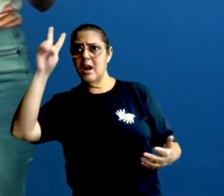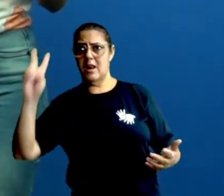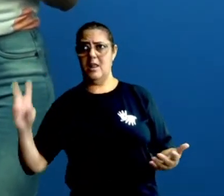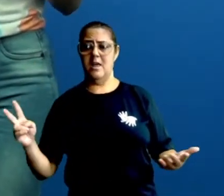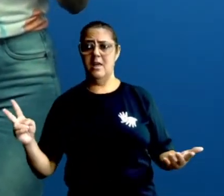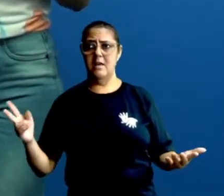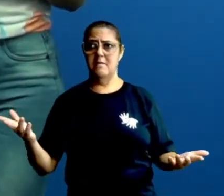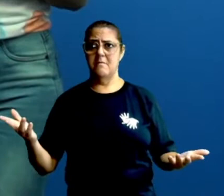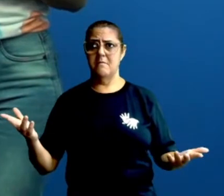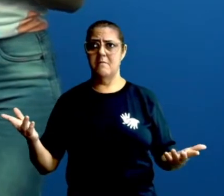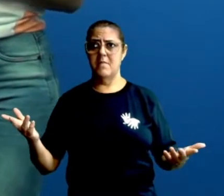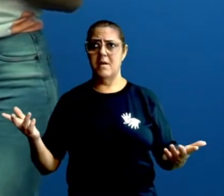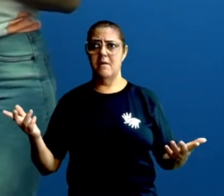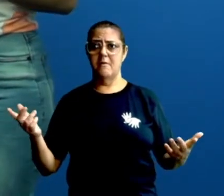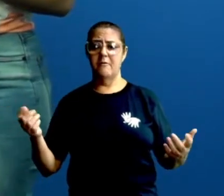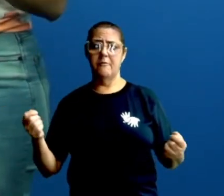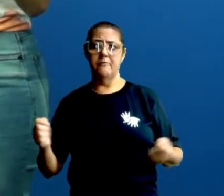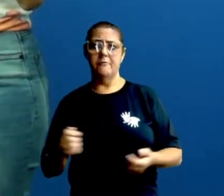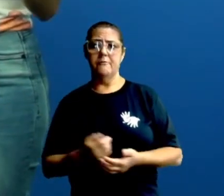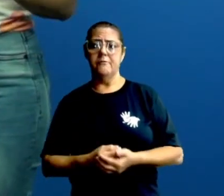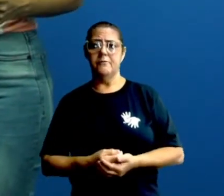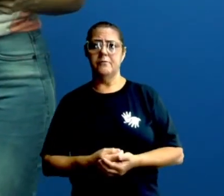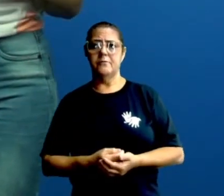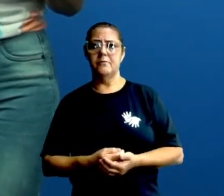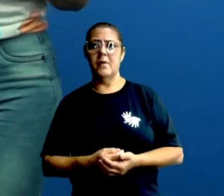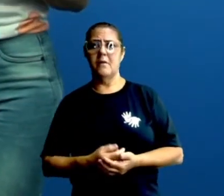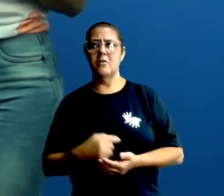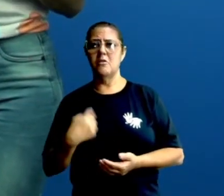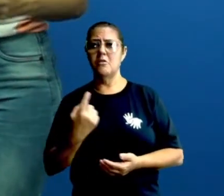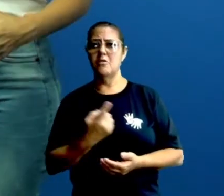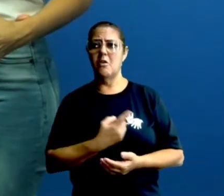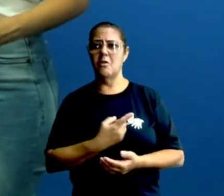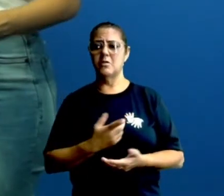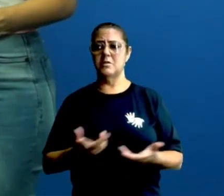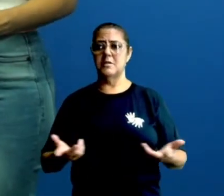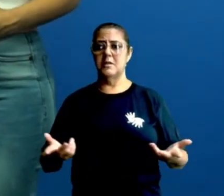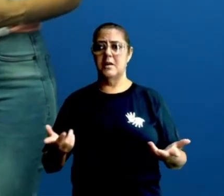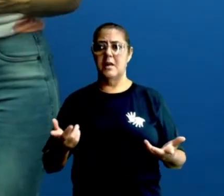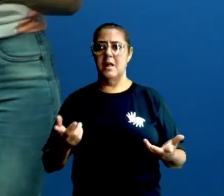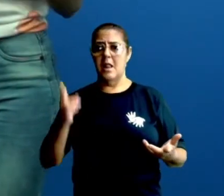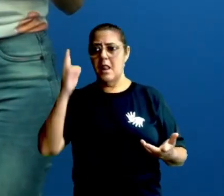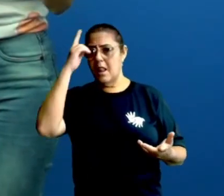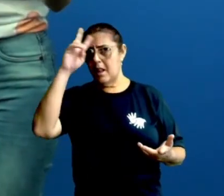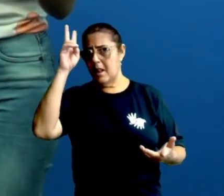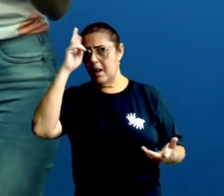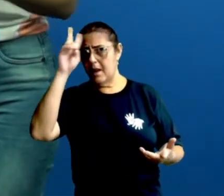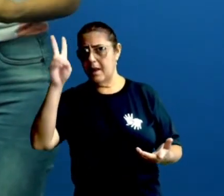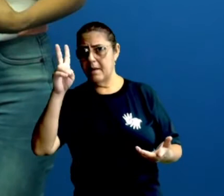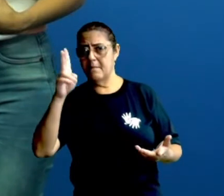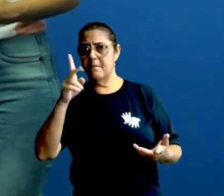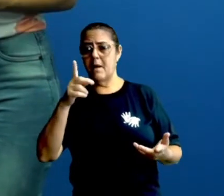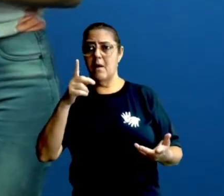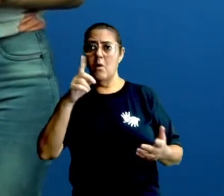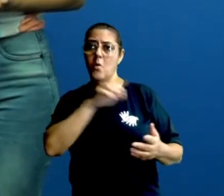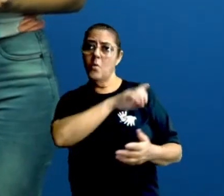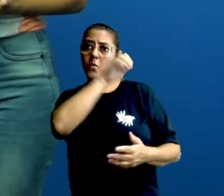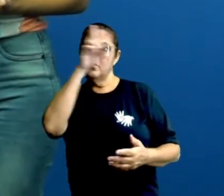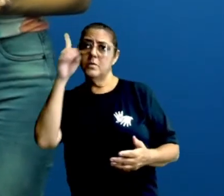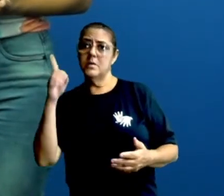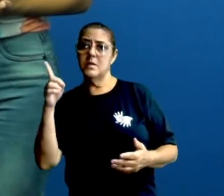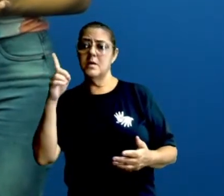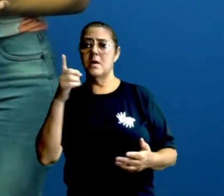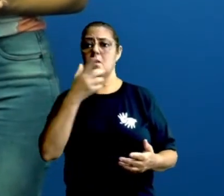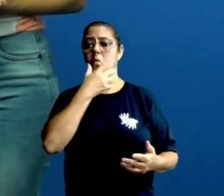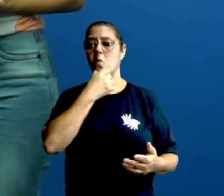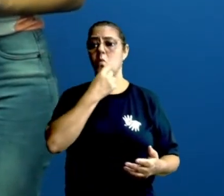ou quando a gente faz menção, quando nós fazemos menção à morte, o dia que marca a morte de Zumbi